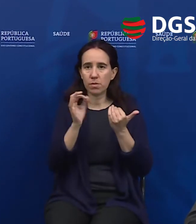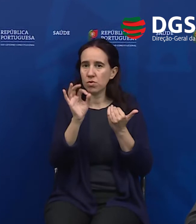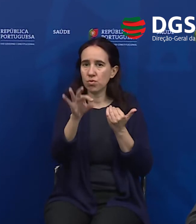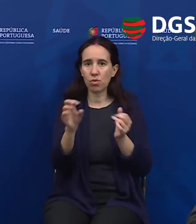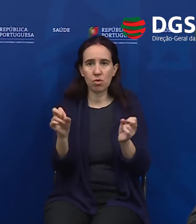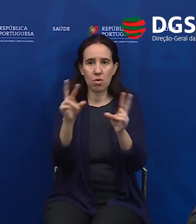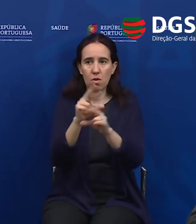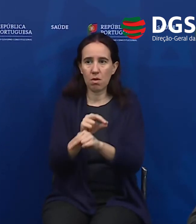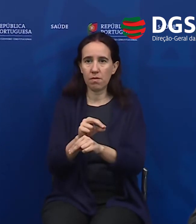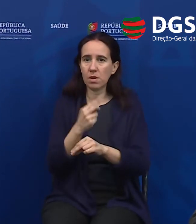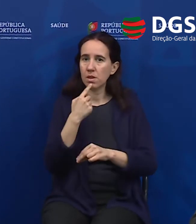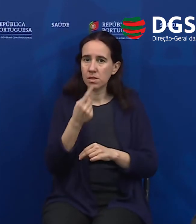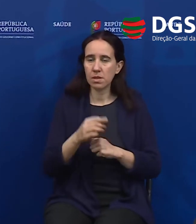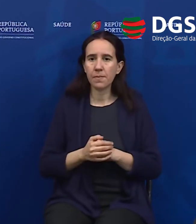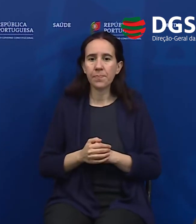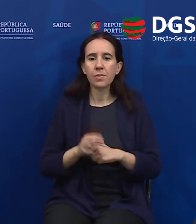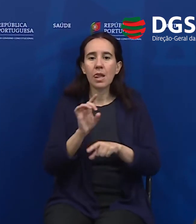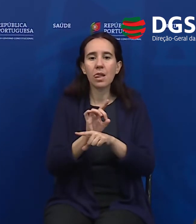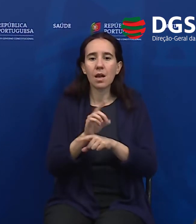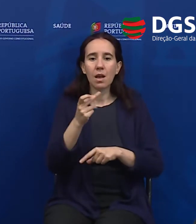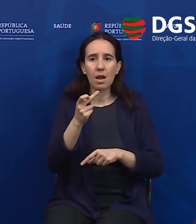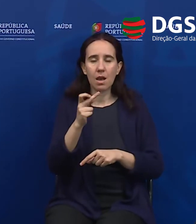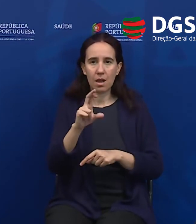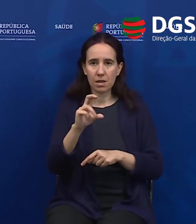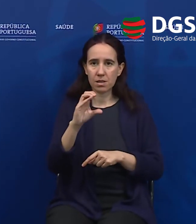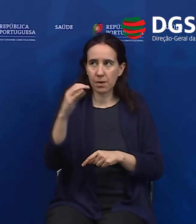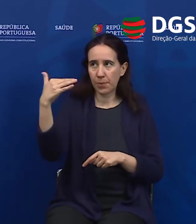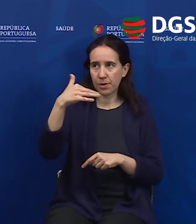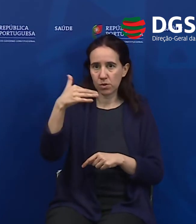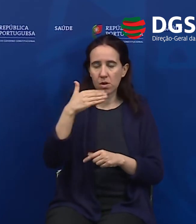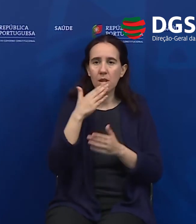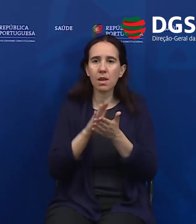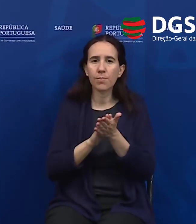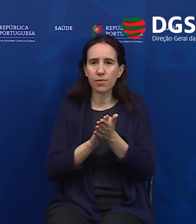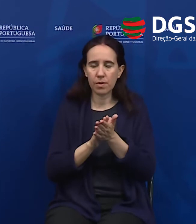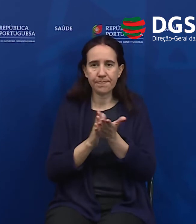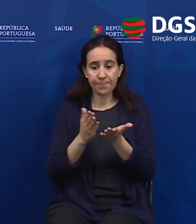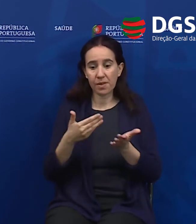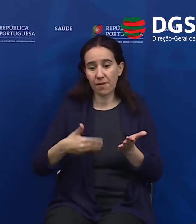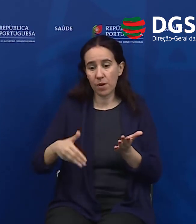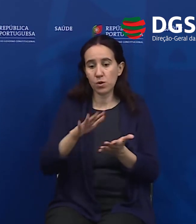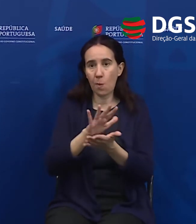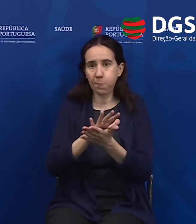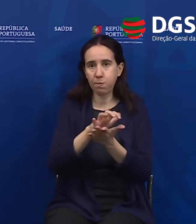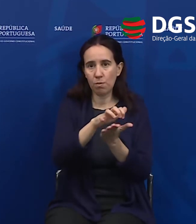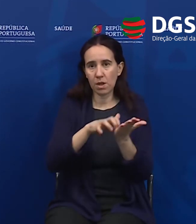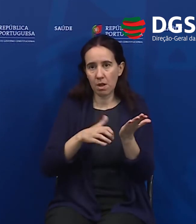nova que temos a dizer. Relativamente ao ar-condicionado, e já agora aproveito que vai ser hoje publicada